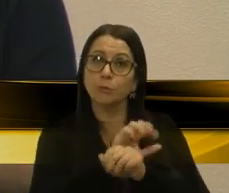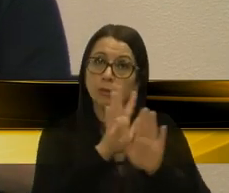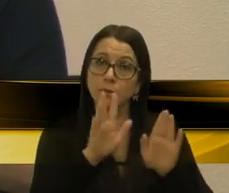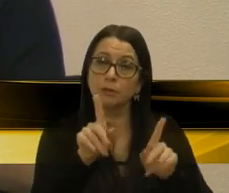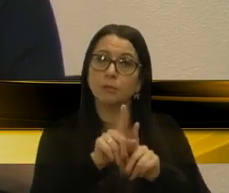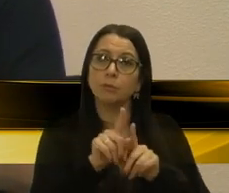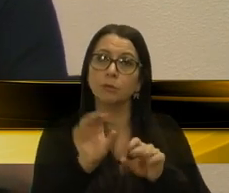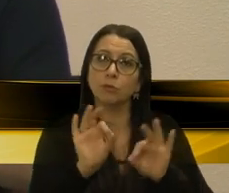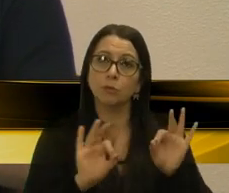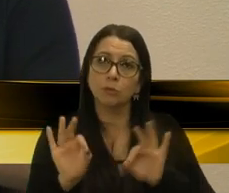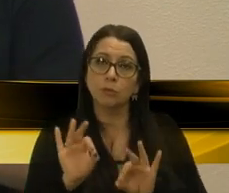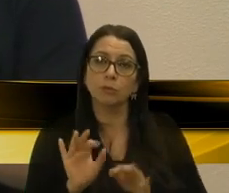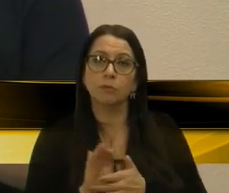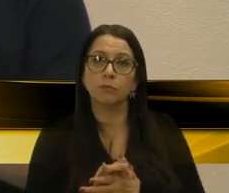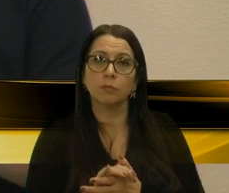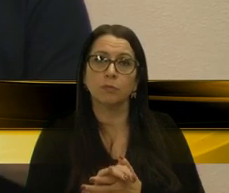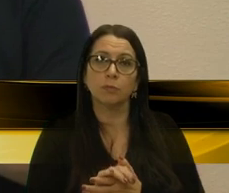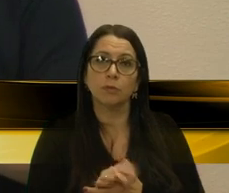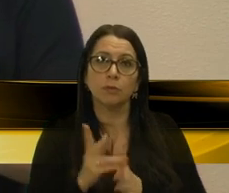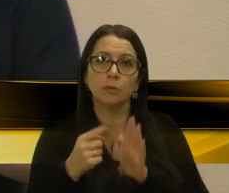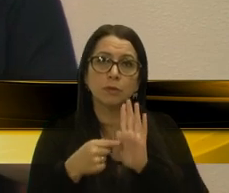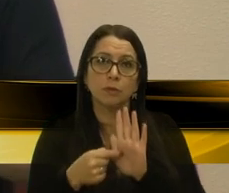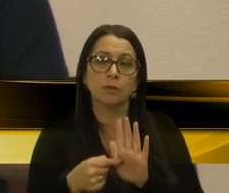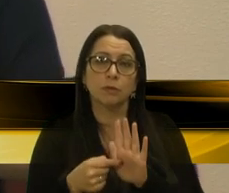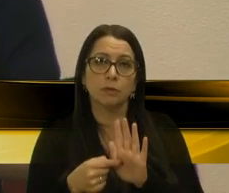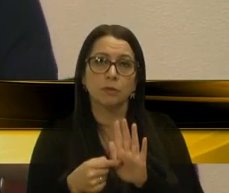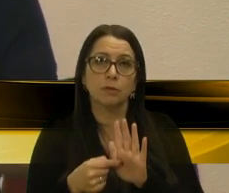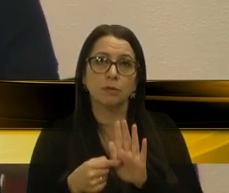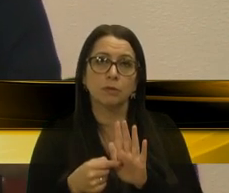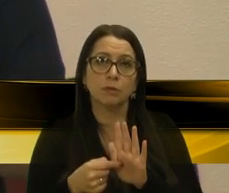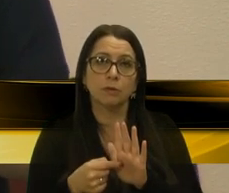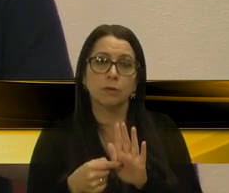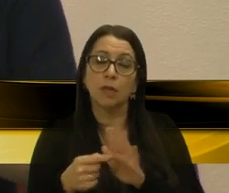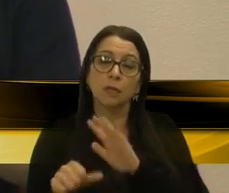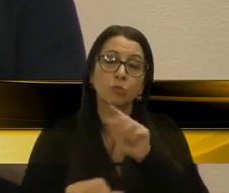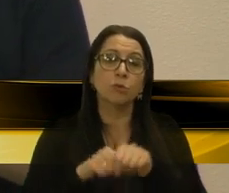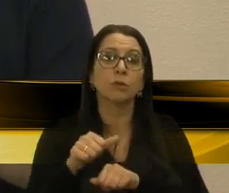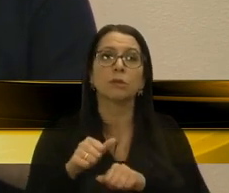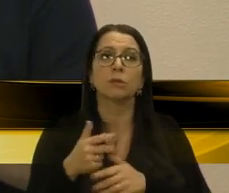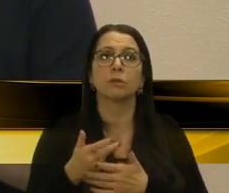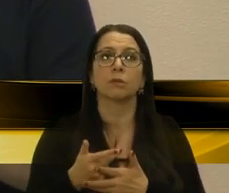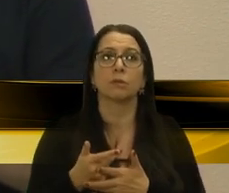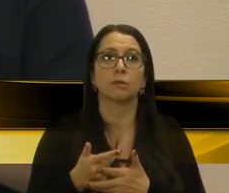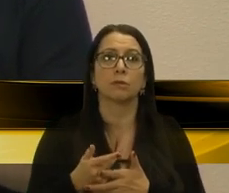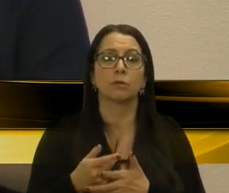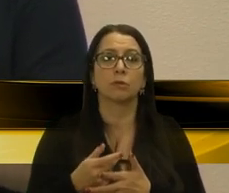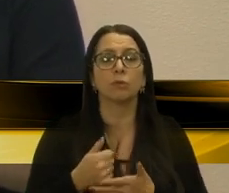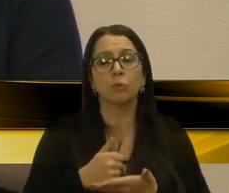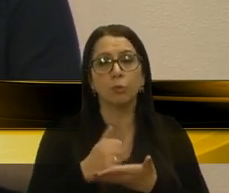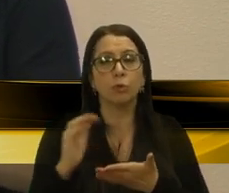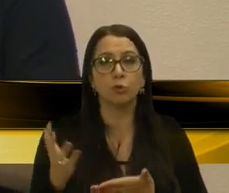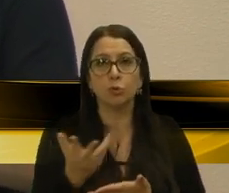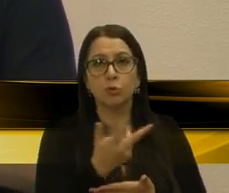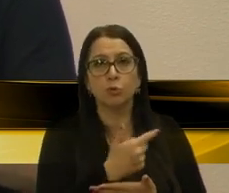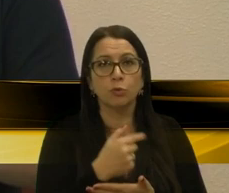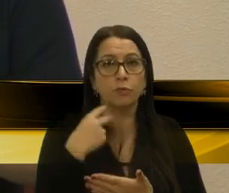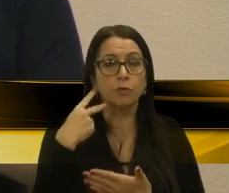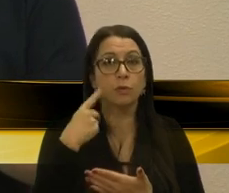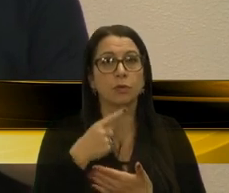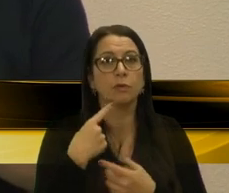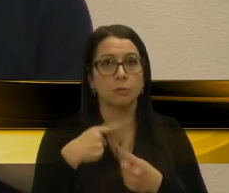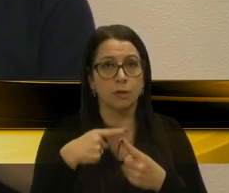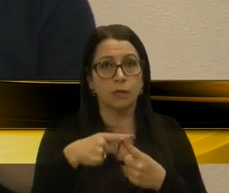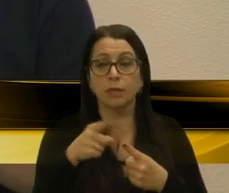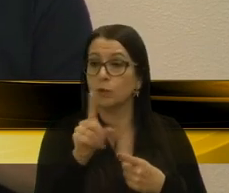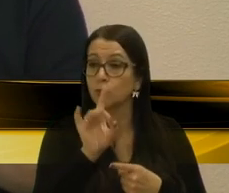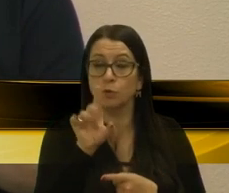está formatando. Em breve vai apresentar aqui essa mudança e conto com a colaboração, a gente conta com a colaboração de vocês para que